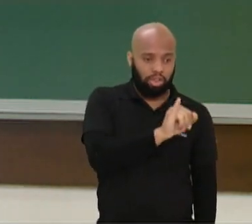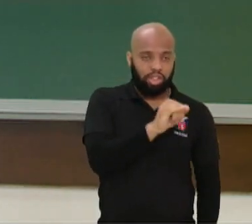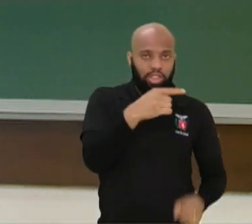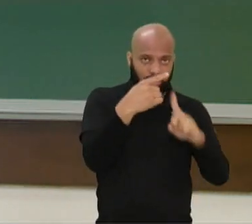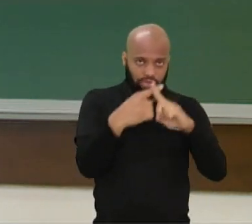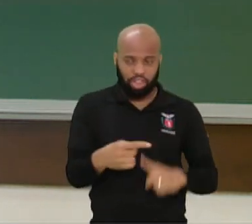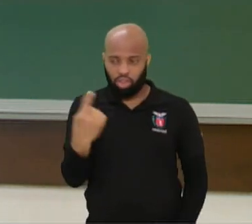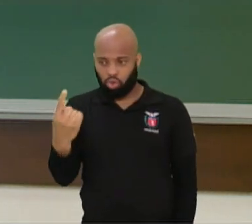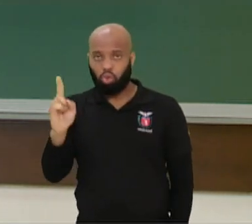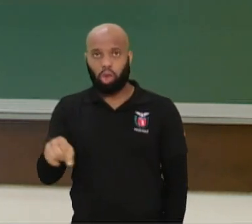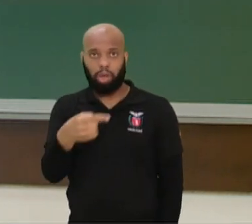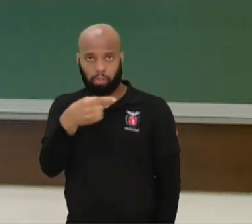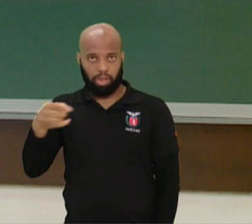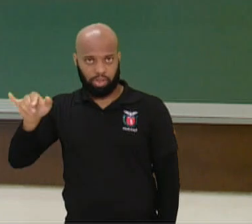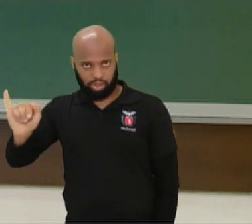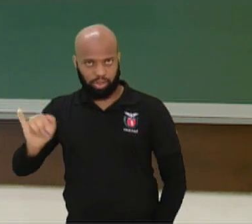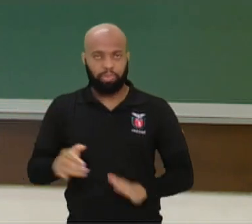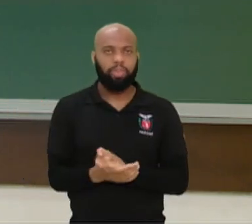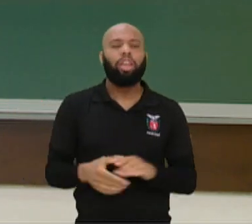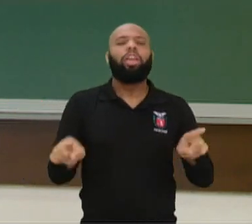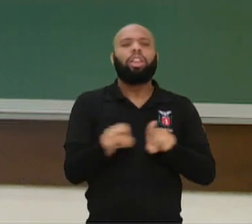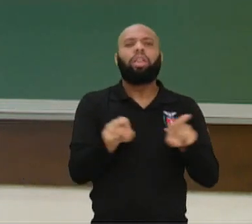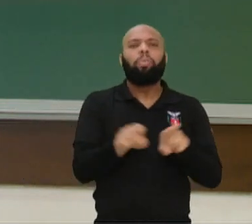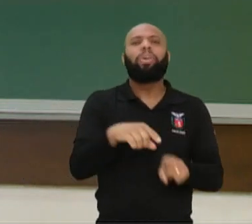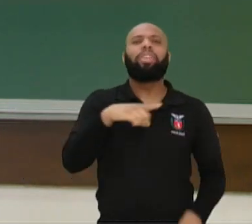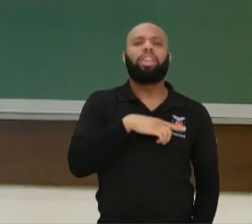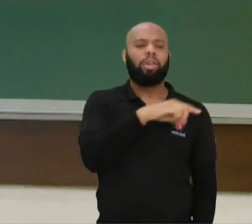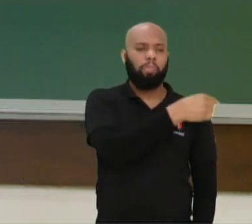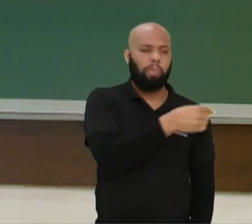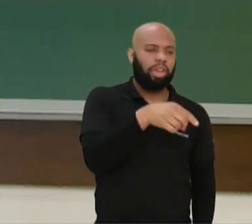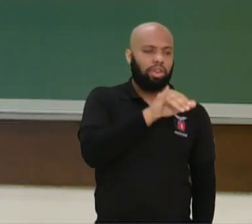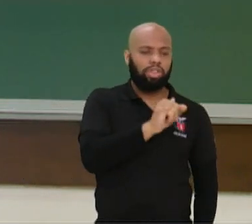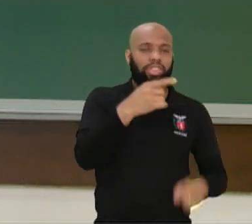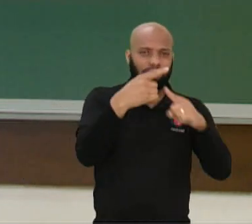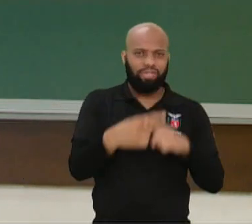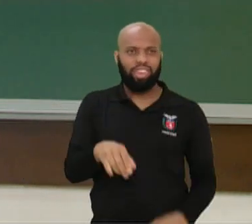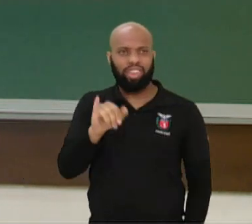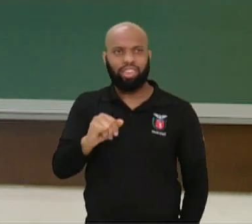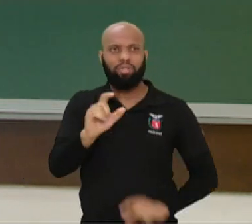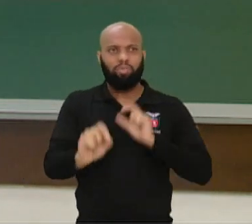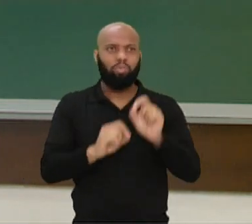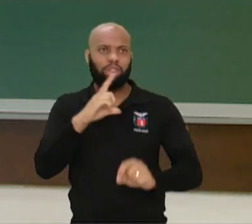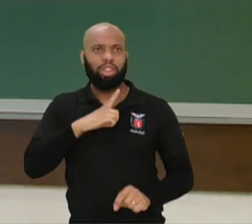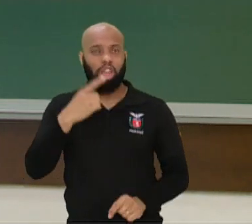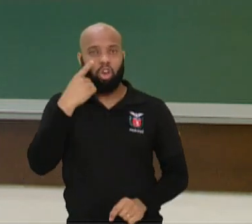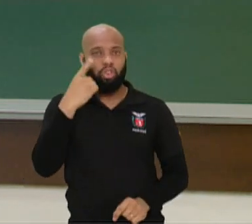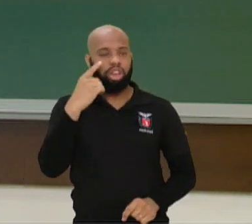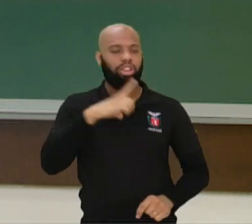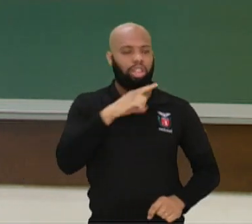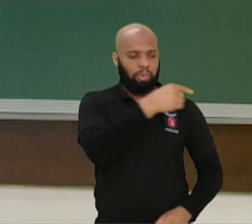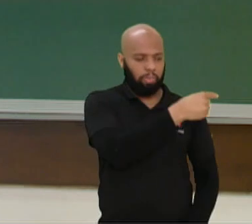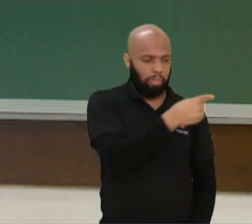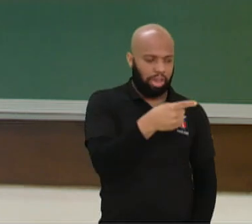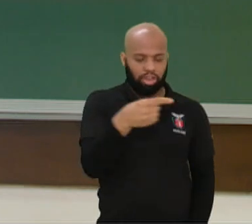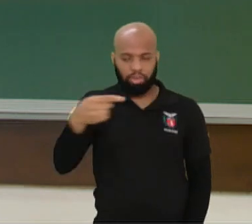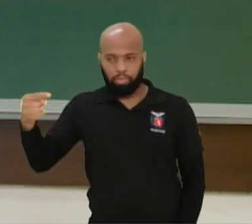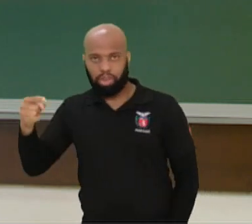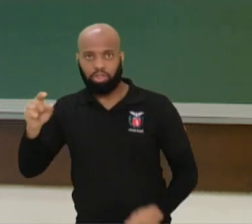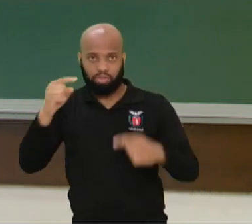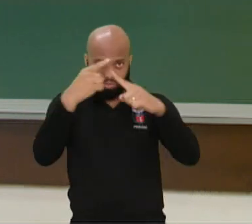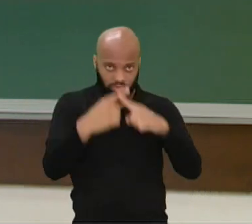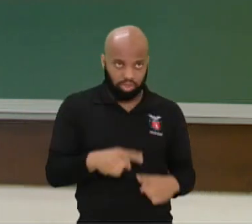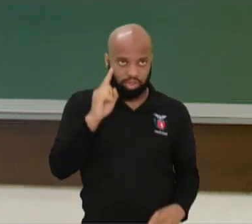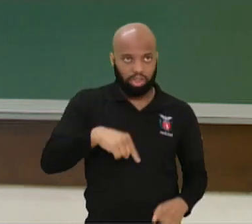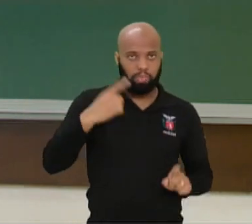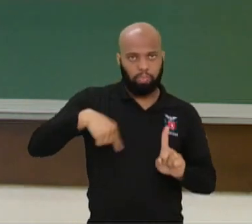vezes 1, menos i, e menos i vezes i, ó, negativo multiplicado por negativo é positivo.